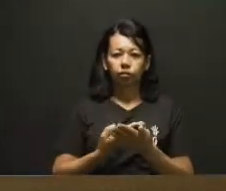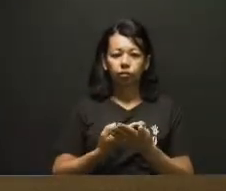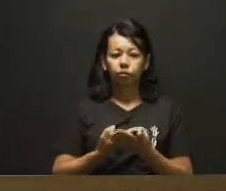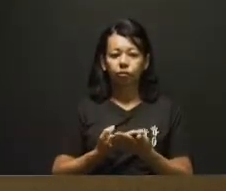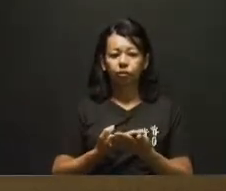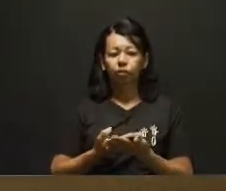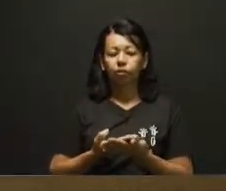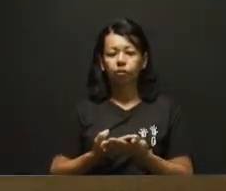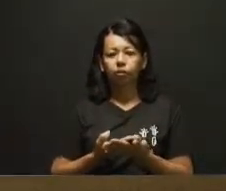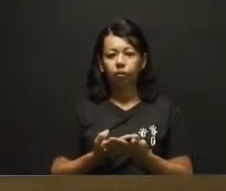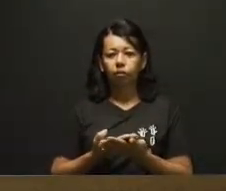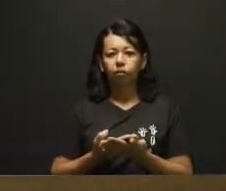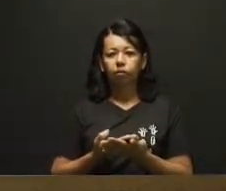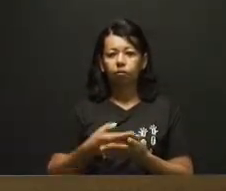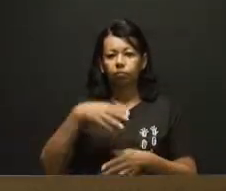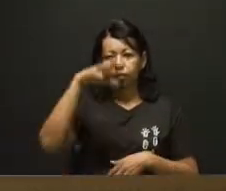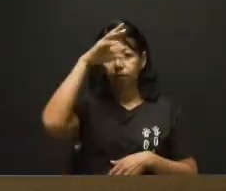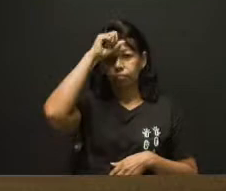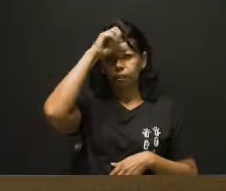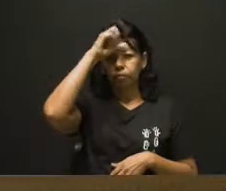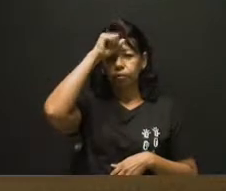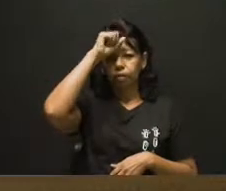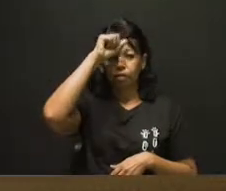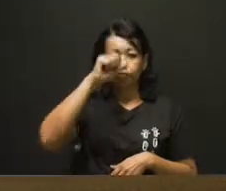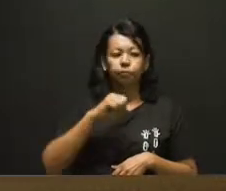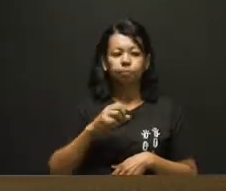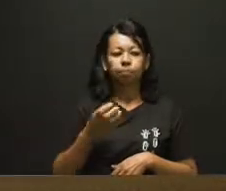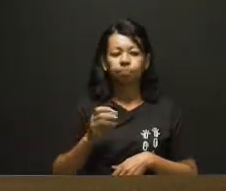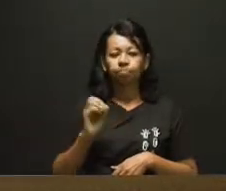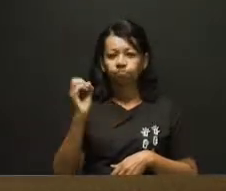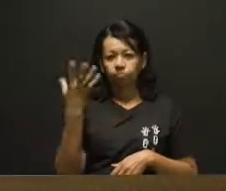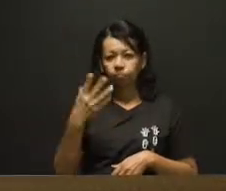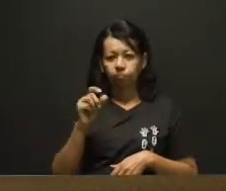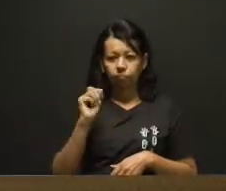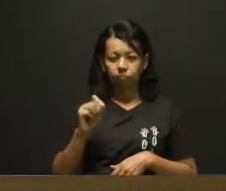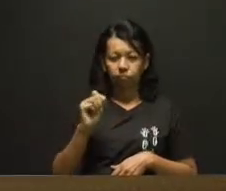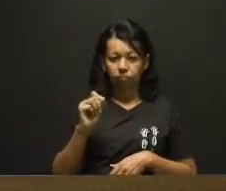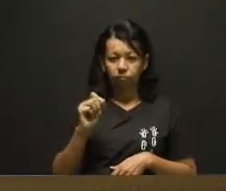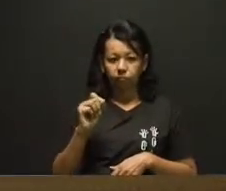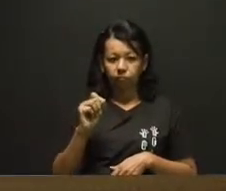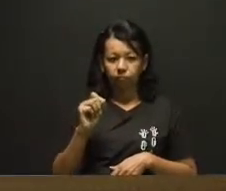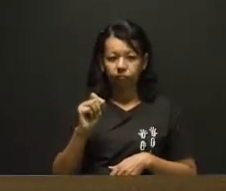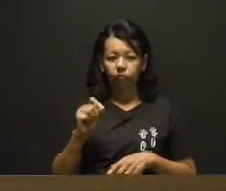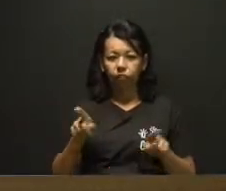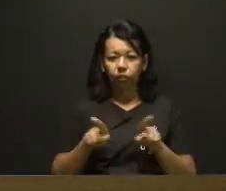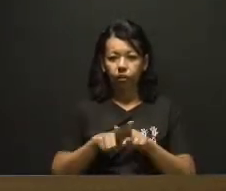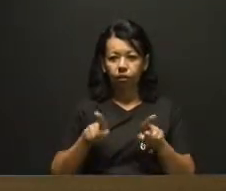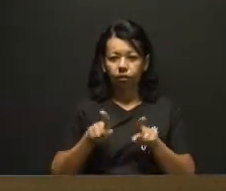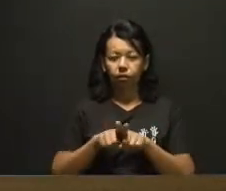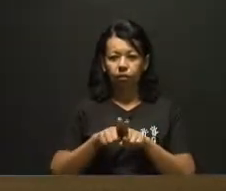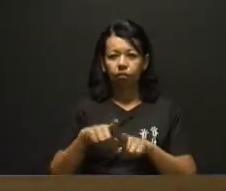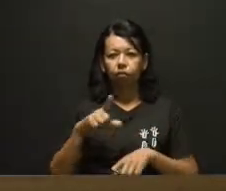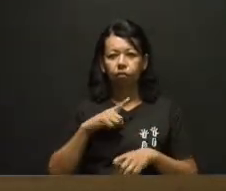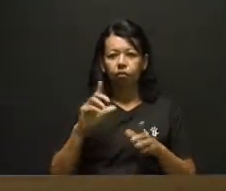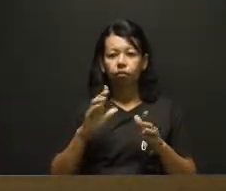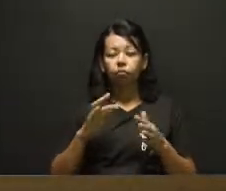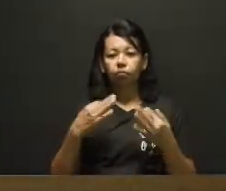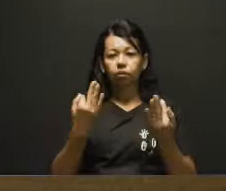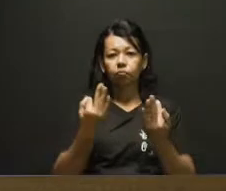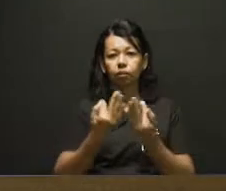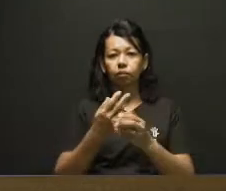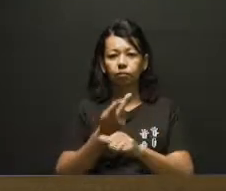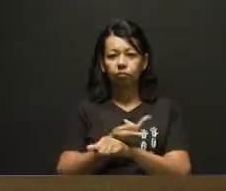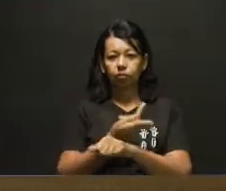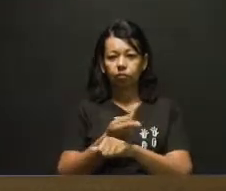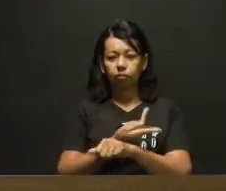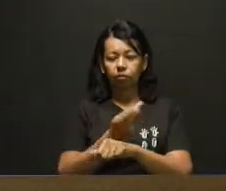estudo é a aprendizagem o que está acontecendo assim muitos pais estão procurando atendimento